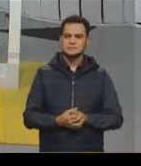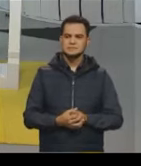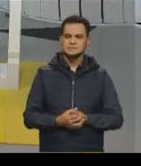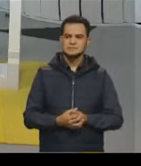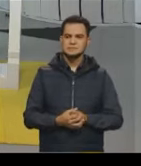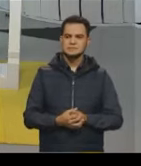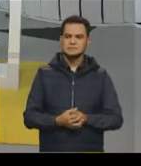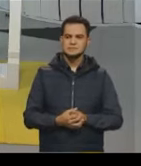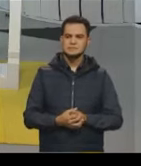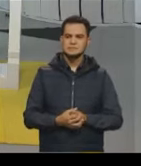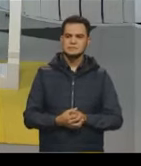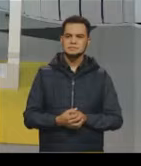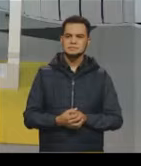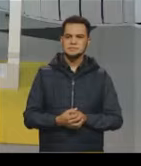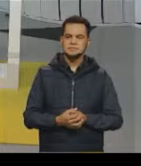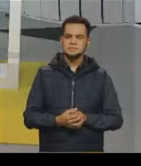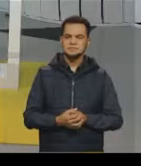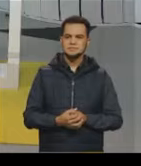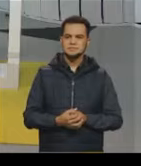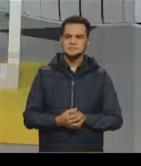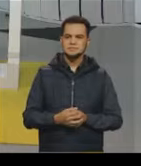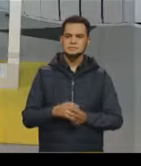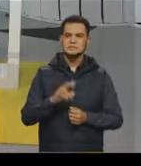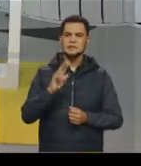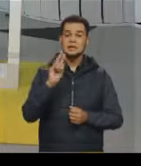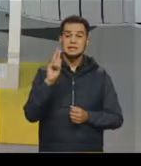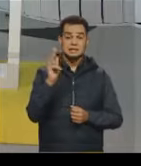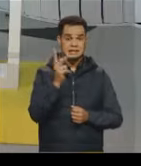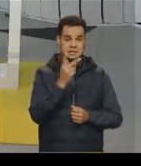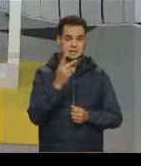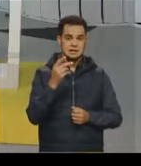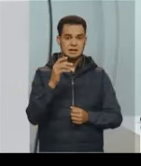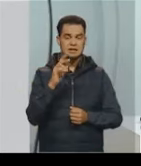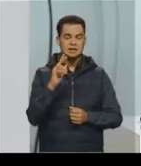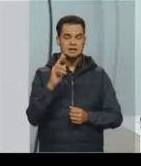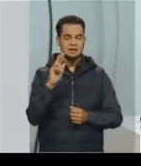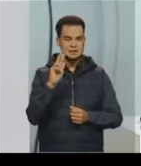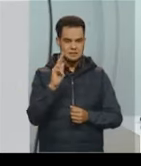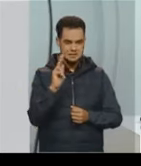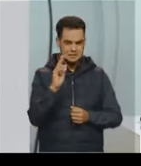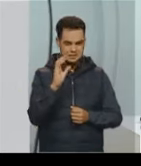a estrutura CH3C,